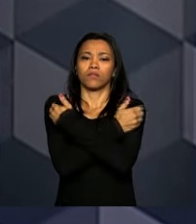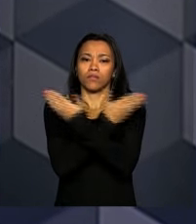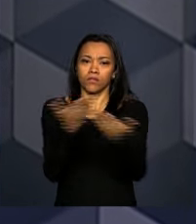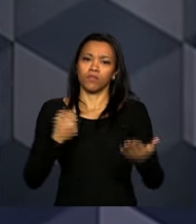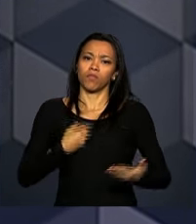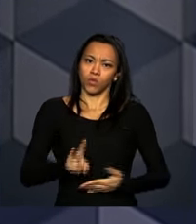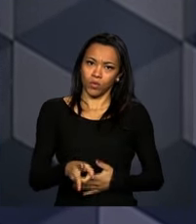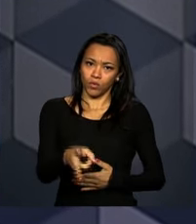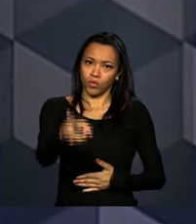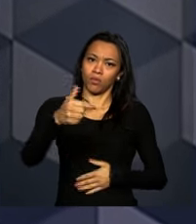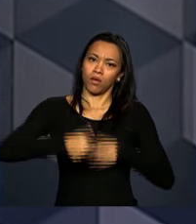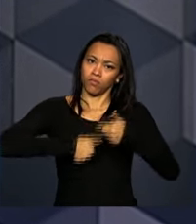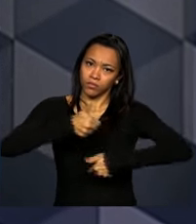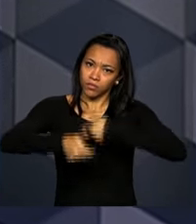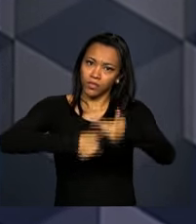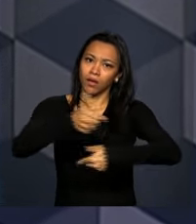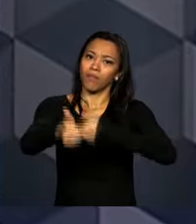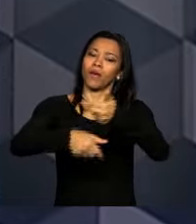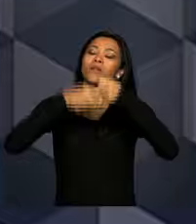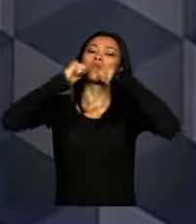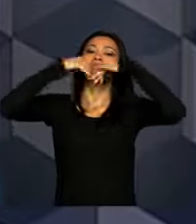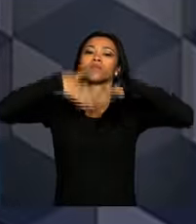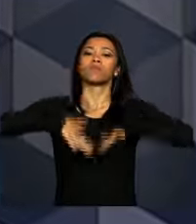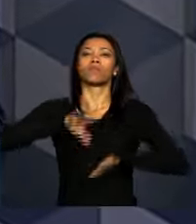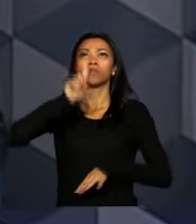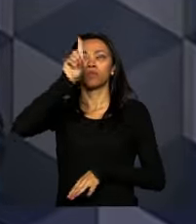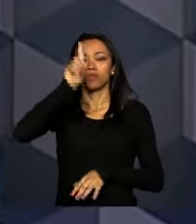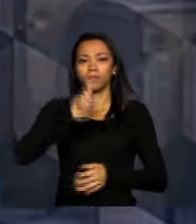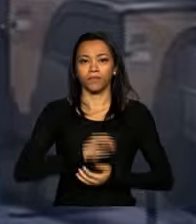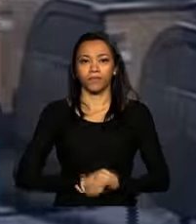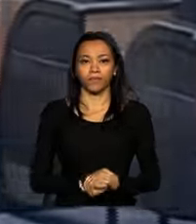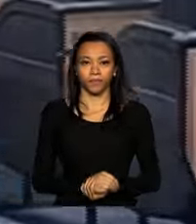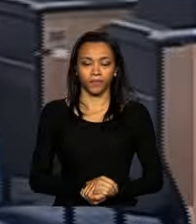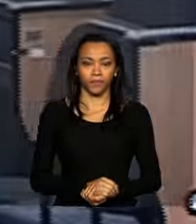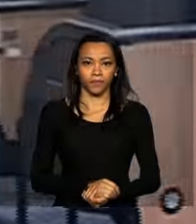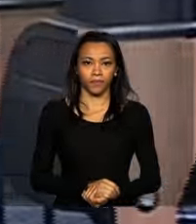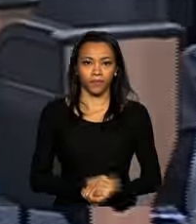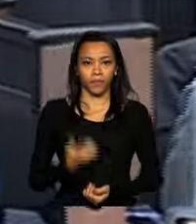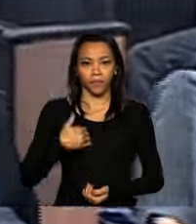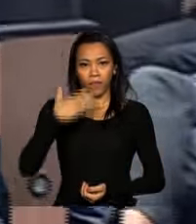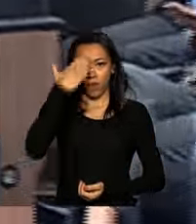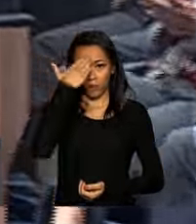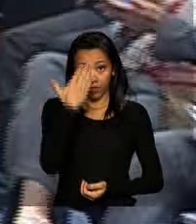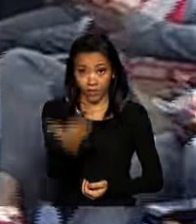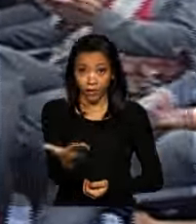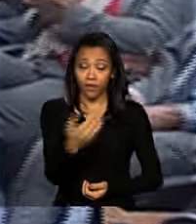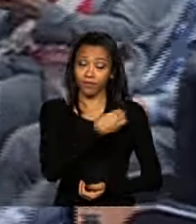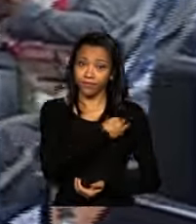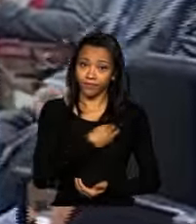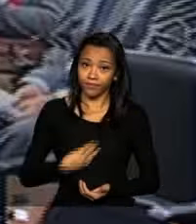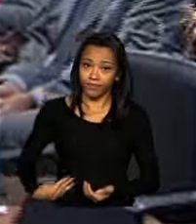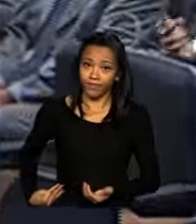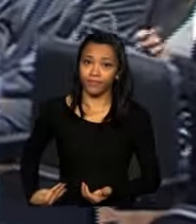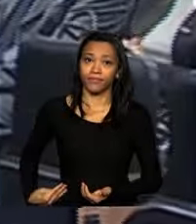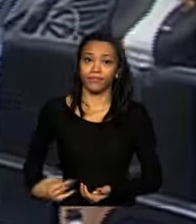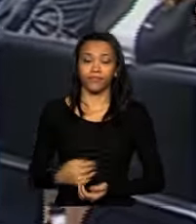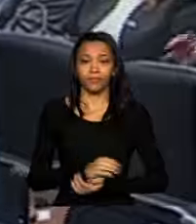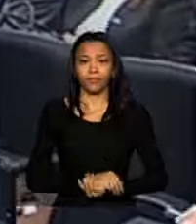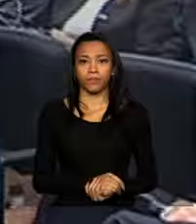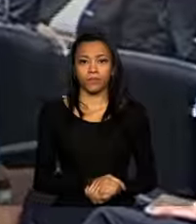vamos continuar o nosso trabalho com as bênçãos de Deus. Obrigado. Obrigado, ministro.